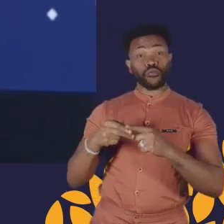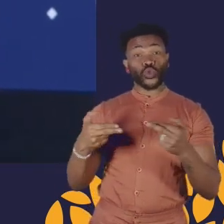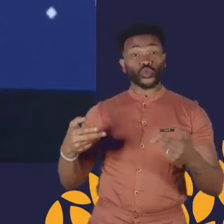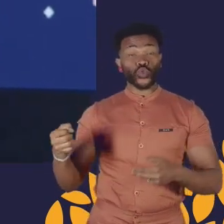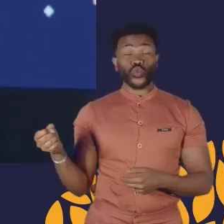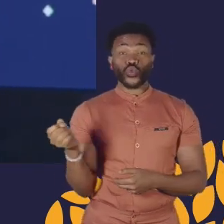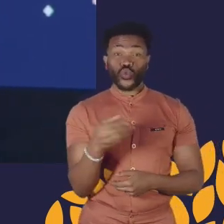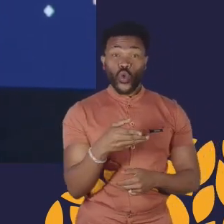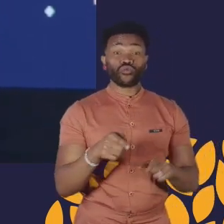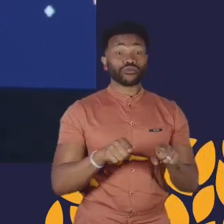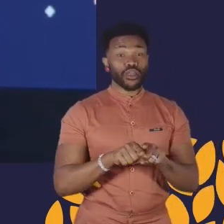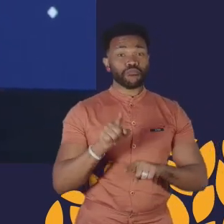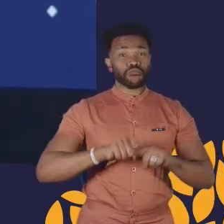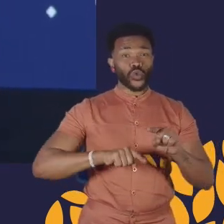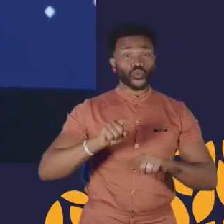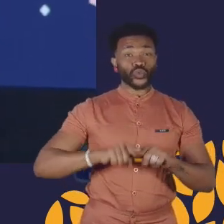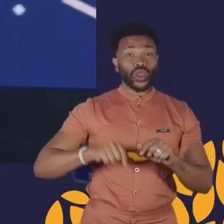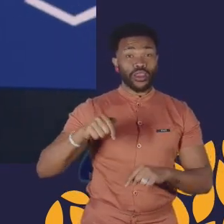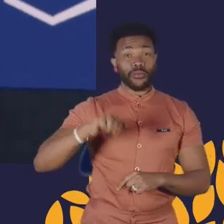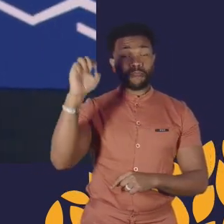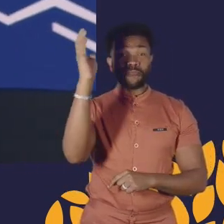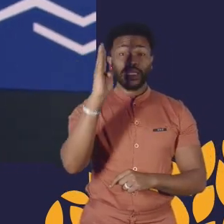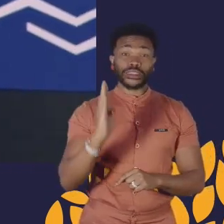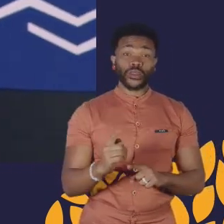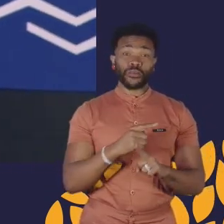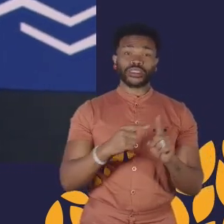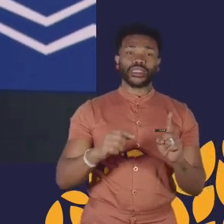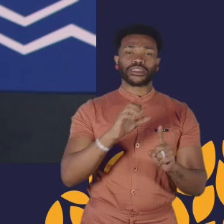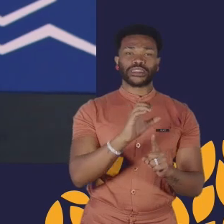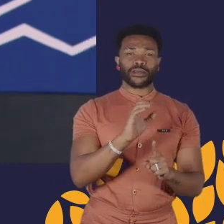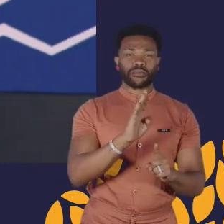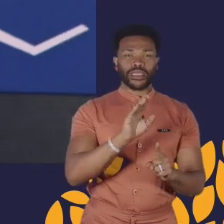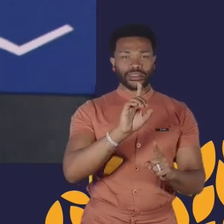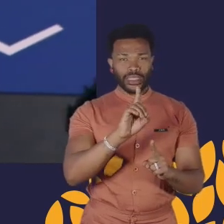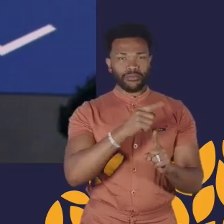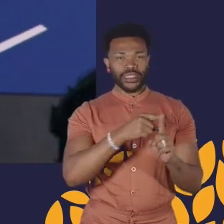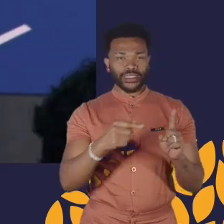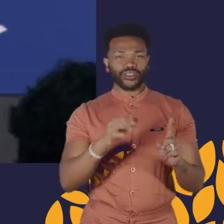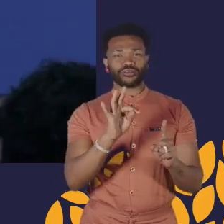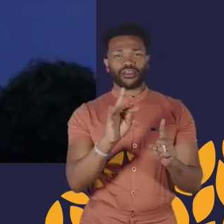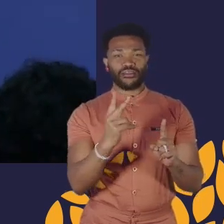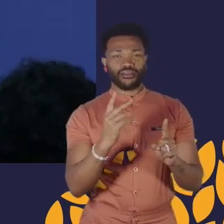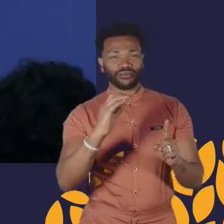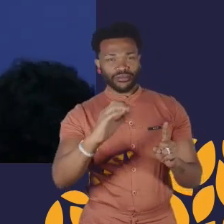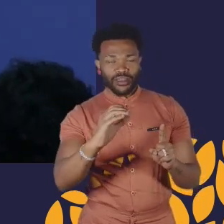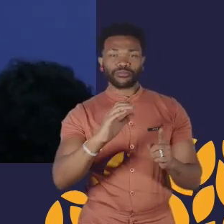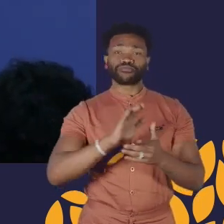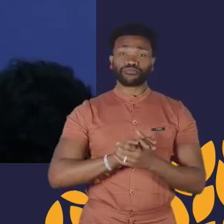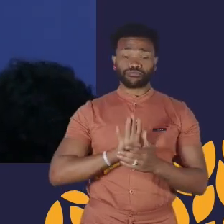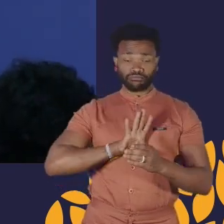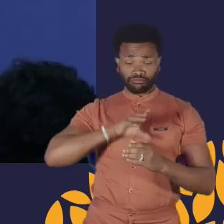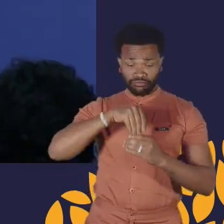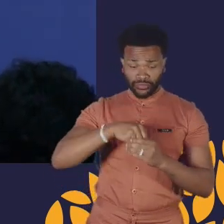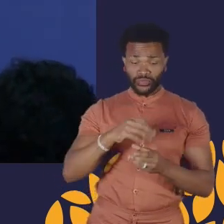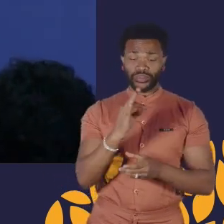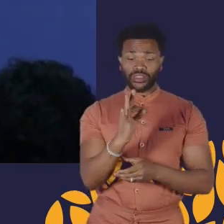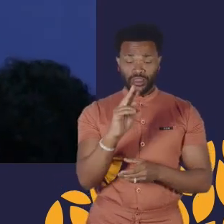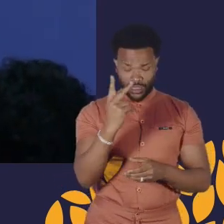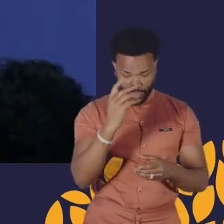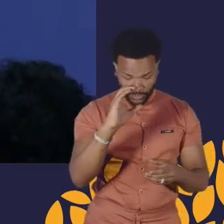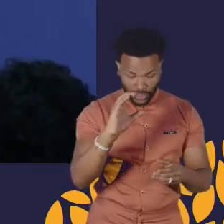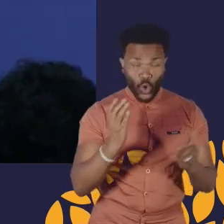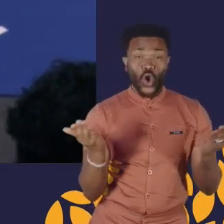novos, chegou produtos aqui no Brasil, metade CBD, metade THC, e foi se introduzindo o THC. Hoje nós